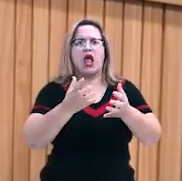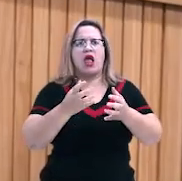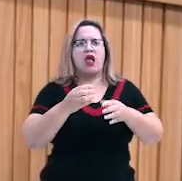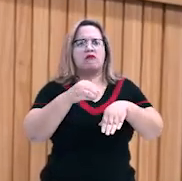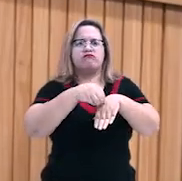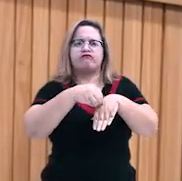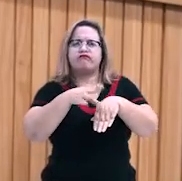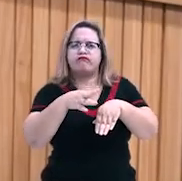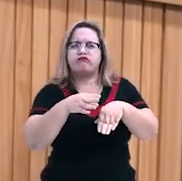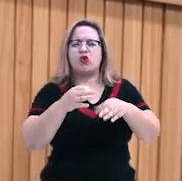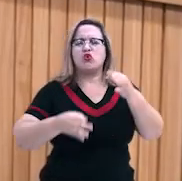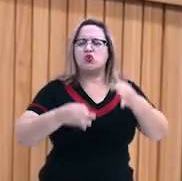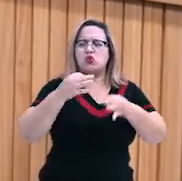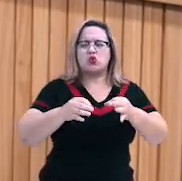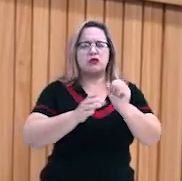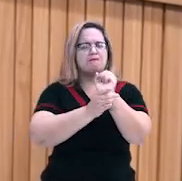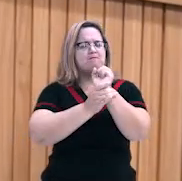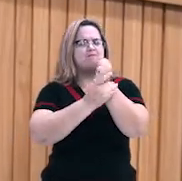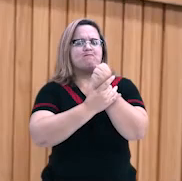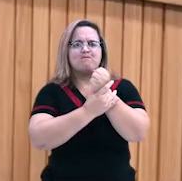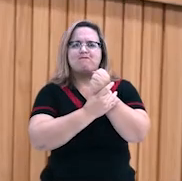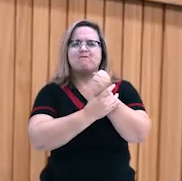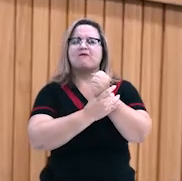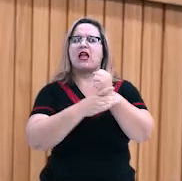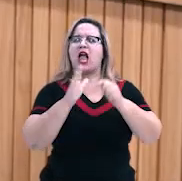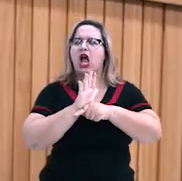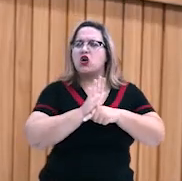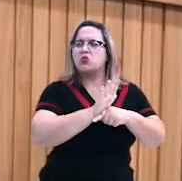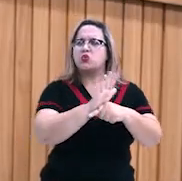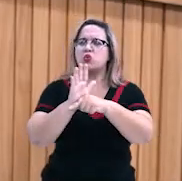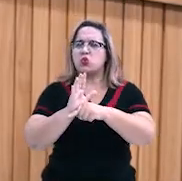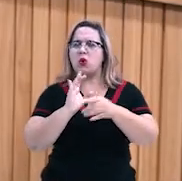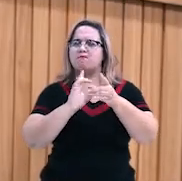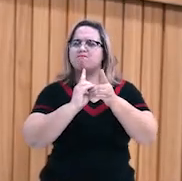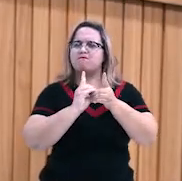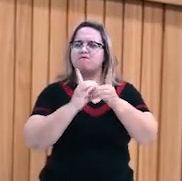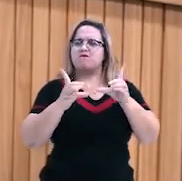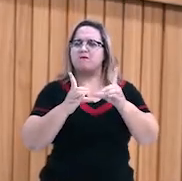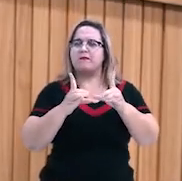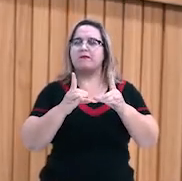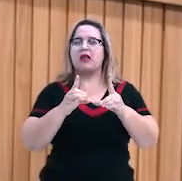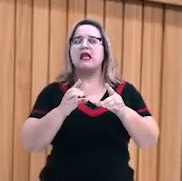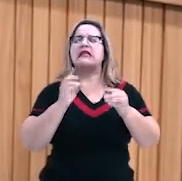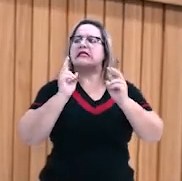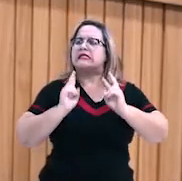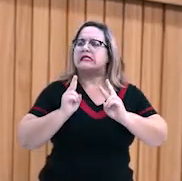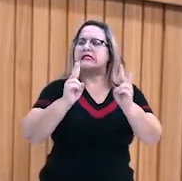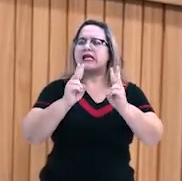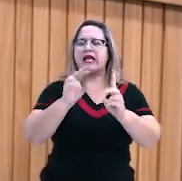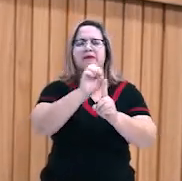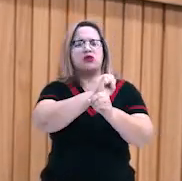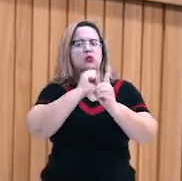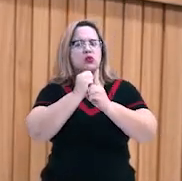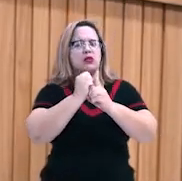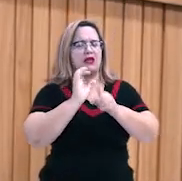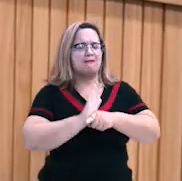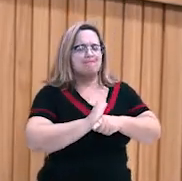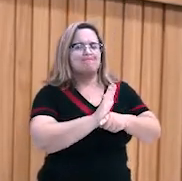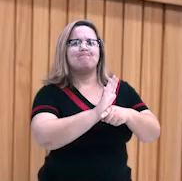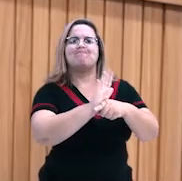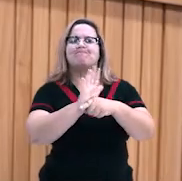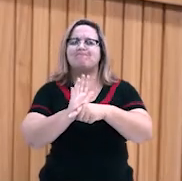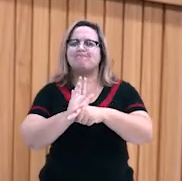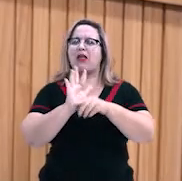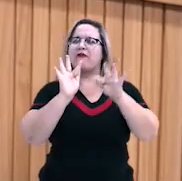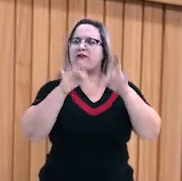a entrega na prestação jurisdicional de forma segura, garantindo a democracia e tendo como destinatário sempre a sociedade,